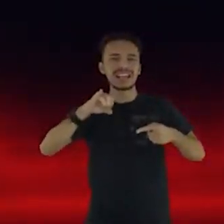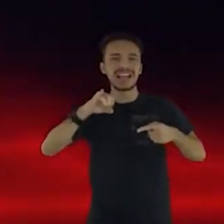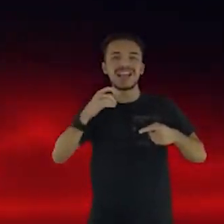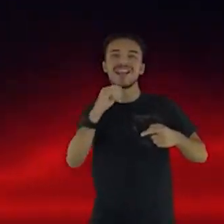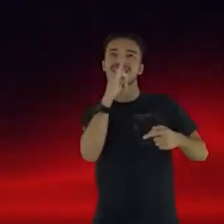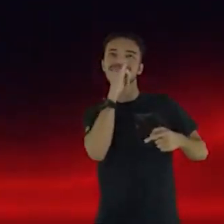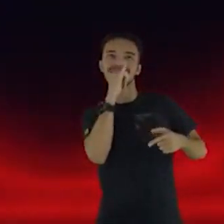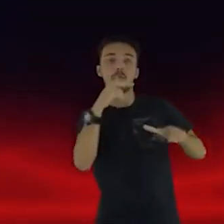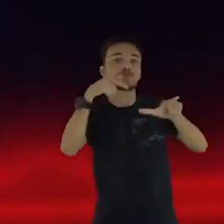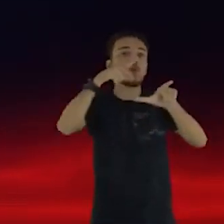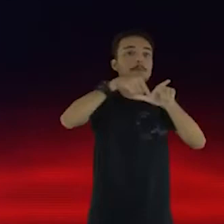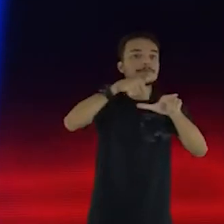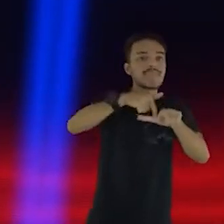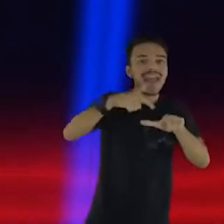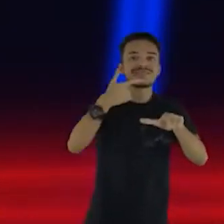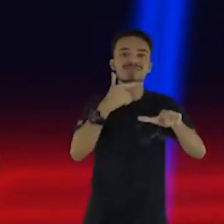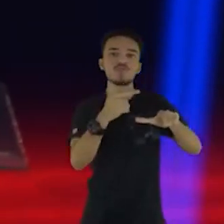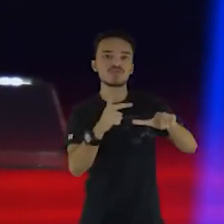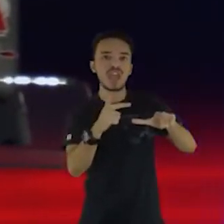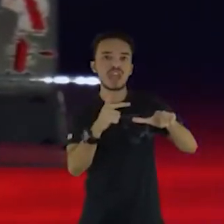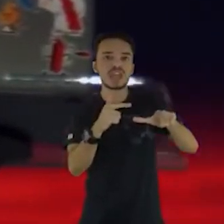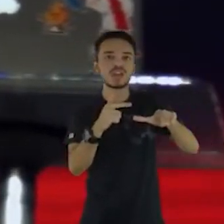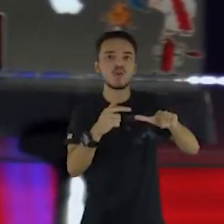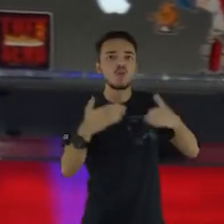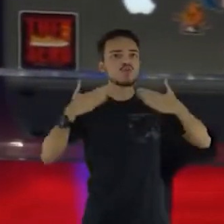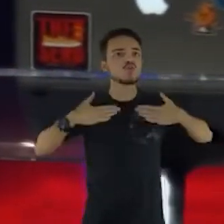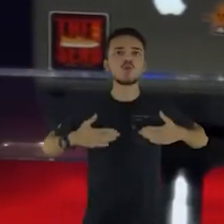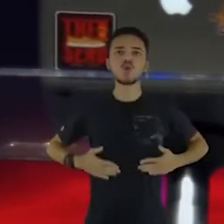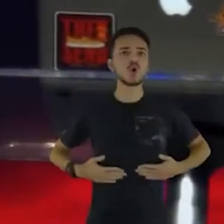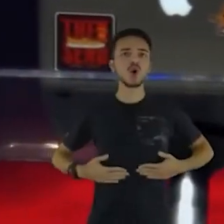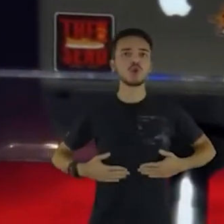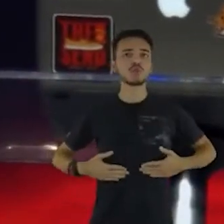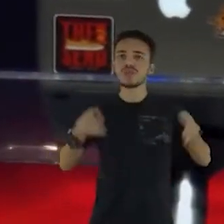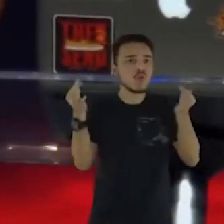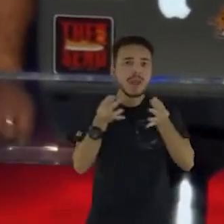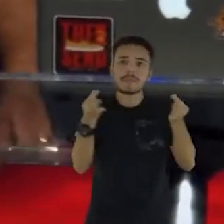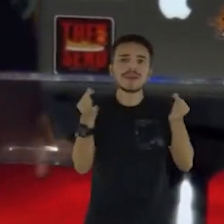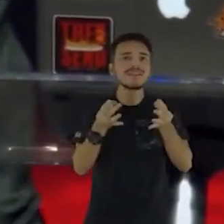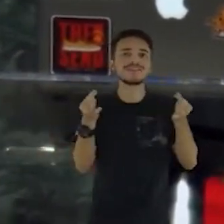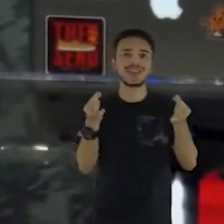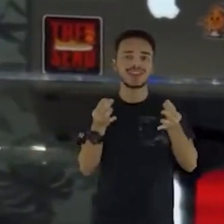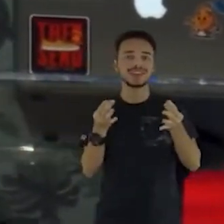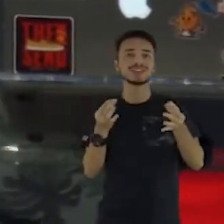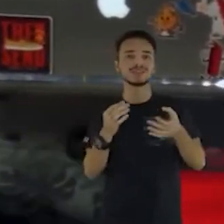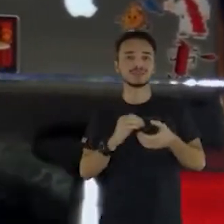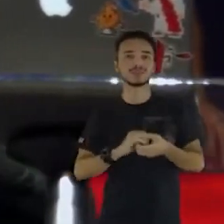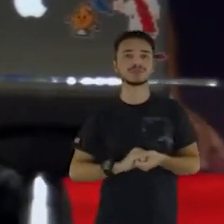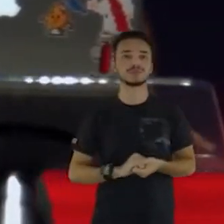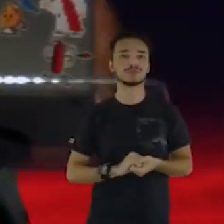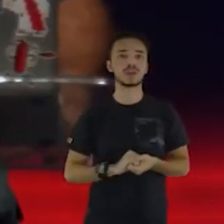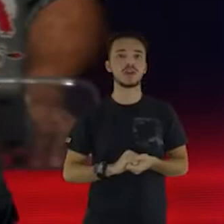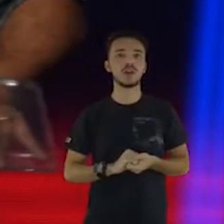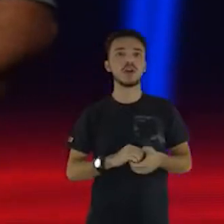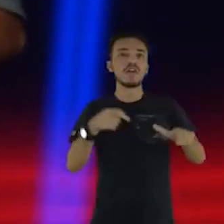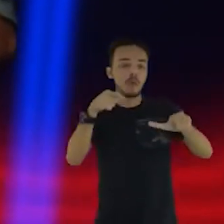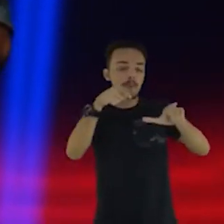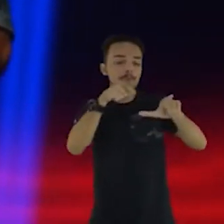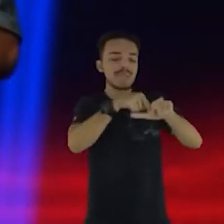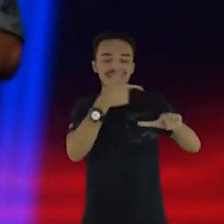todo membro é fundamental para o corpo, você sabia? Você até vive sem, mas faz uma falta violenta.